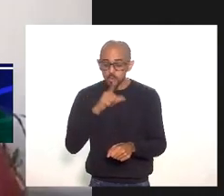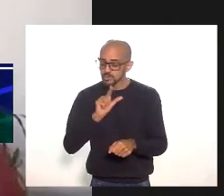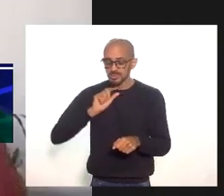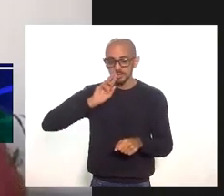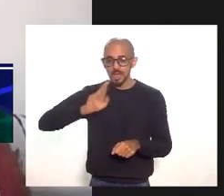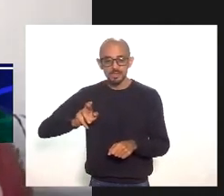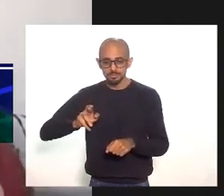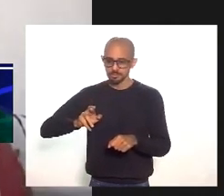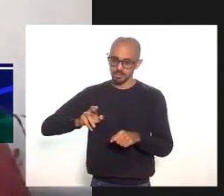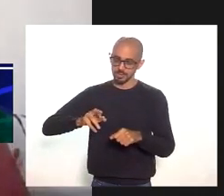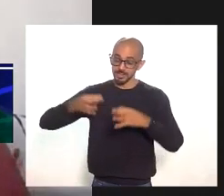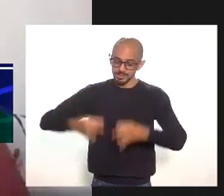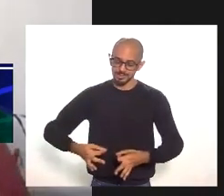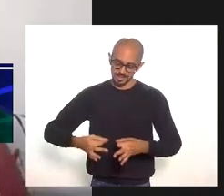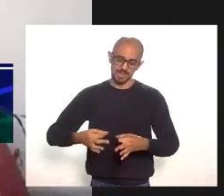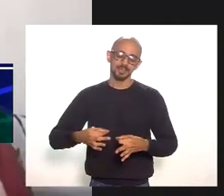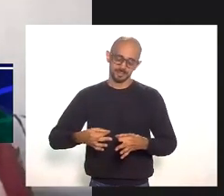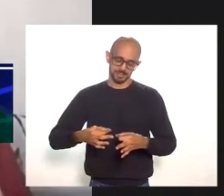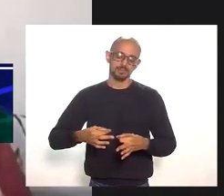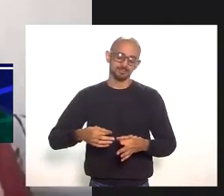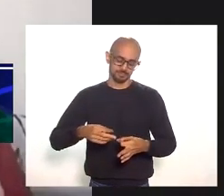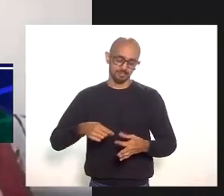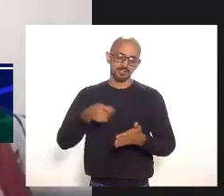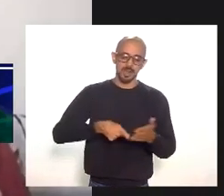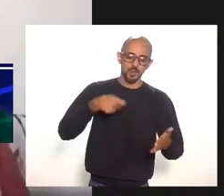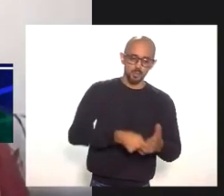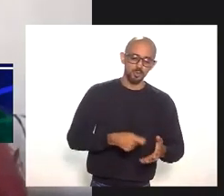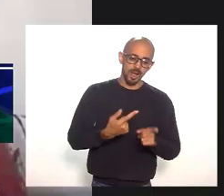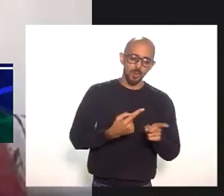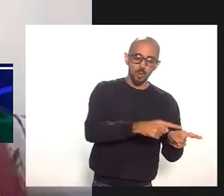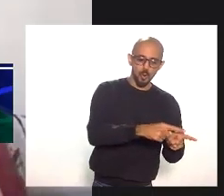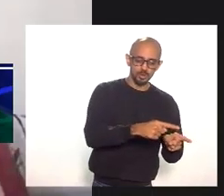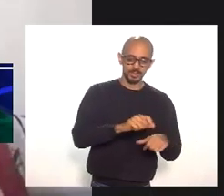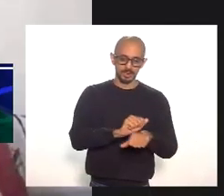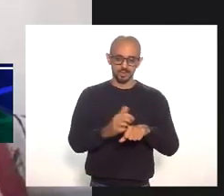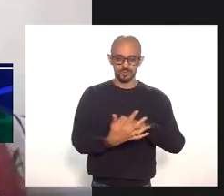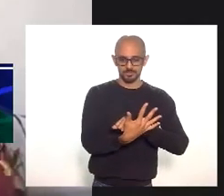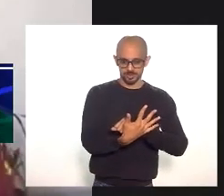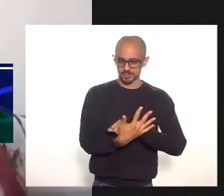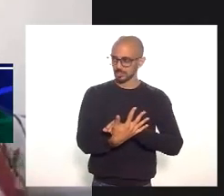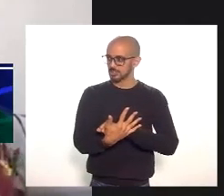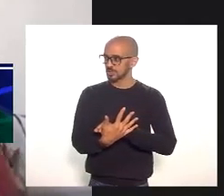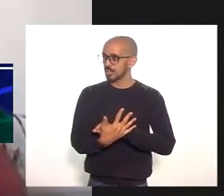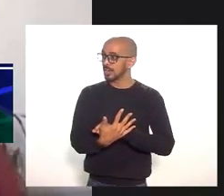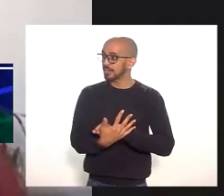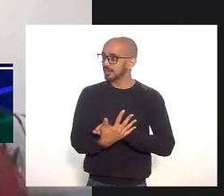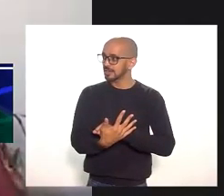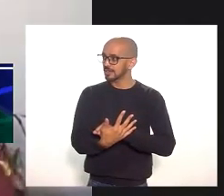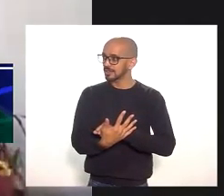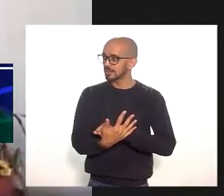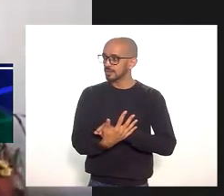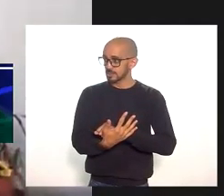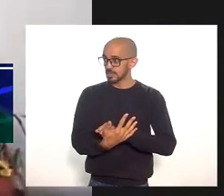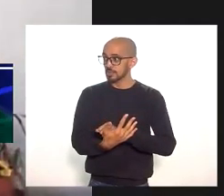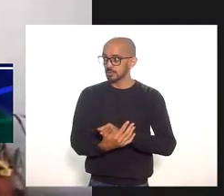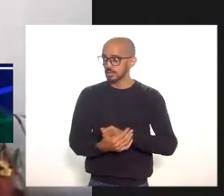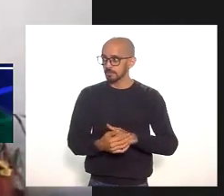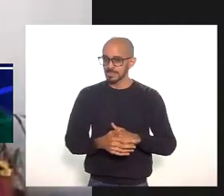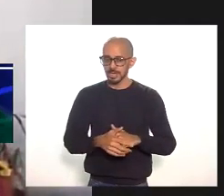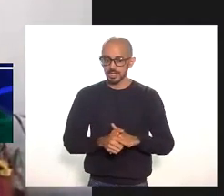respostas concretas na luta contra a Covid-19. A França já fechou